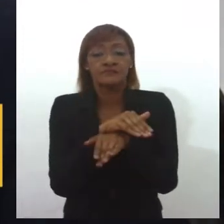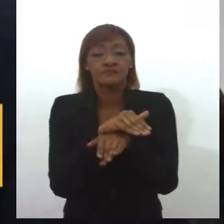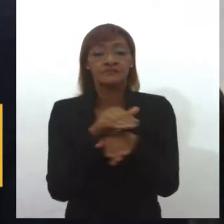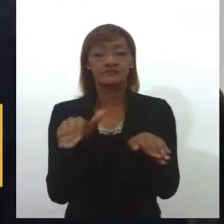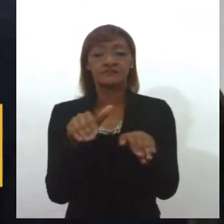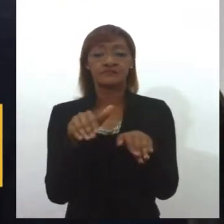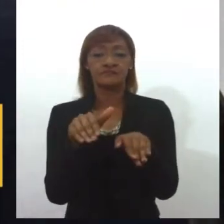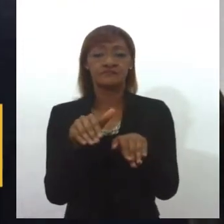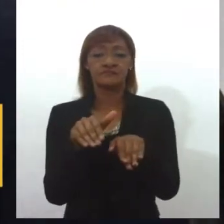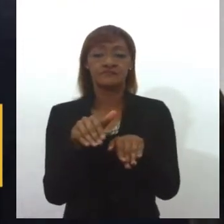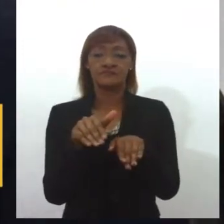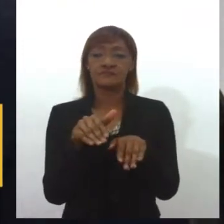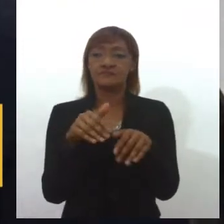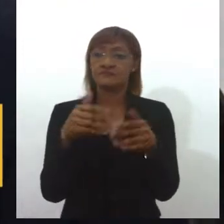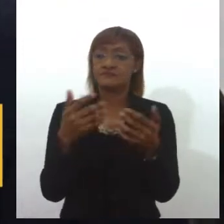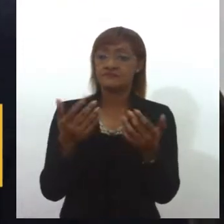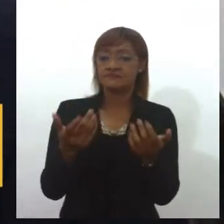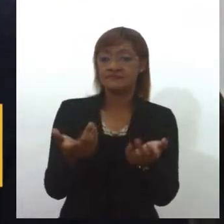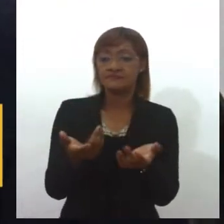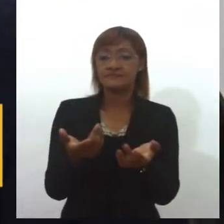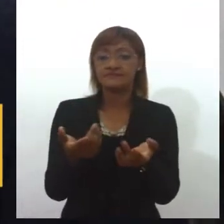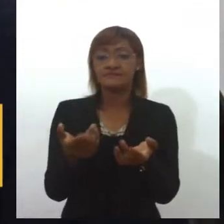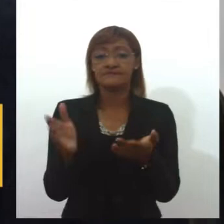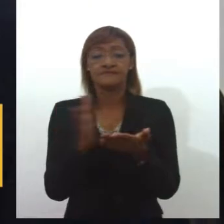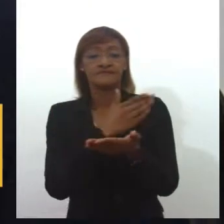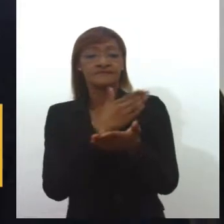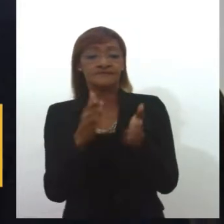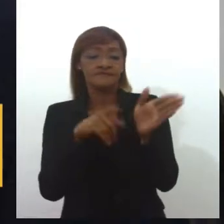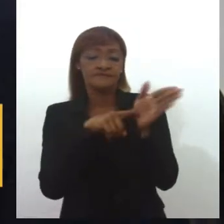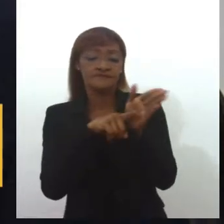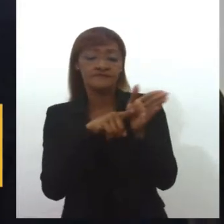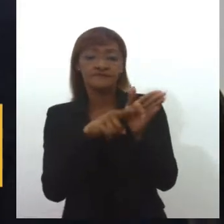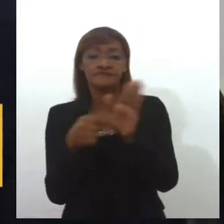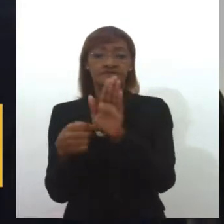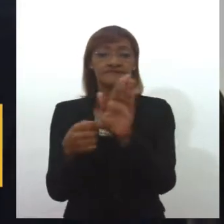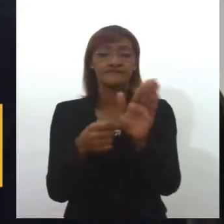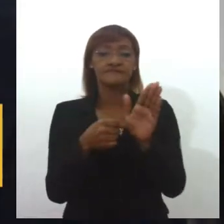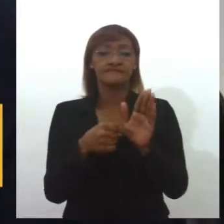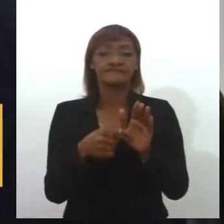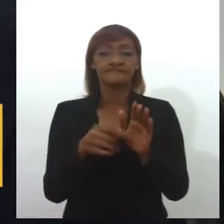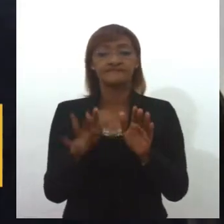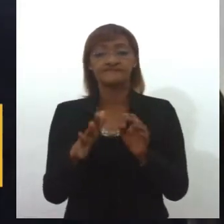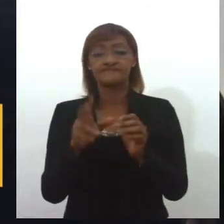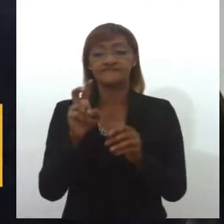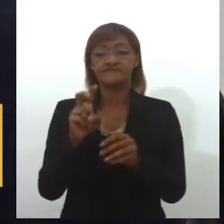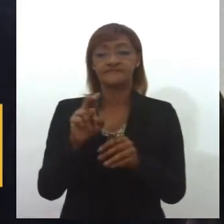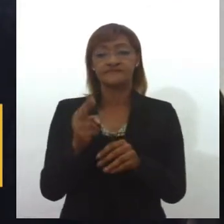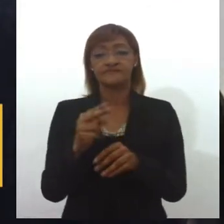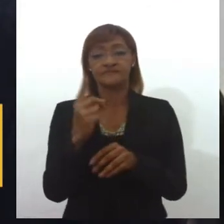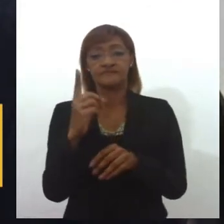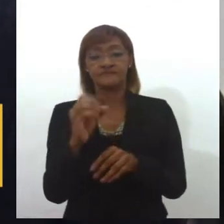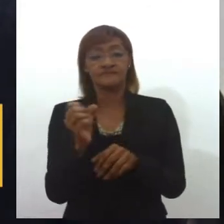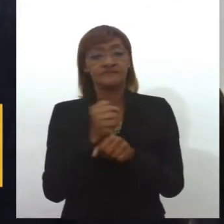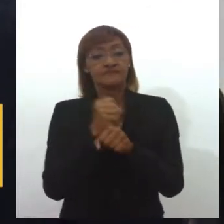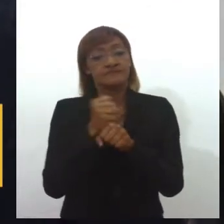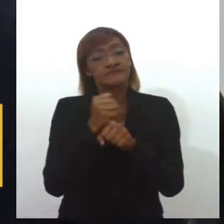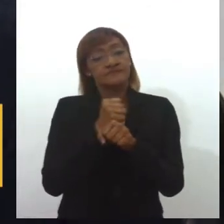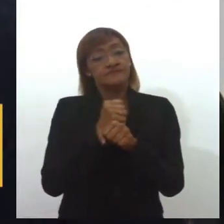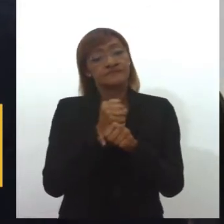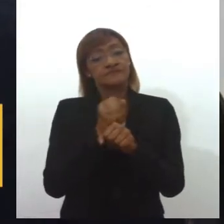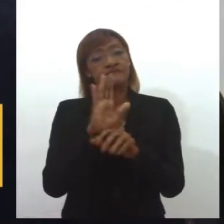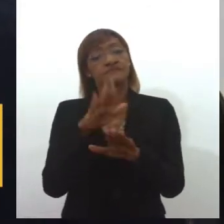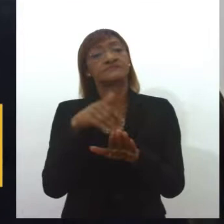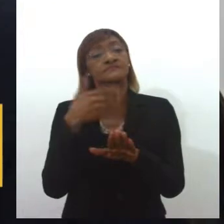totalmente controlada. E alguns estudos indicam que a gente vai levar aí de 5 a 10 anos até ter